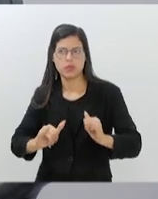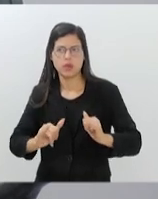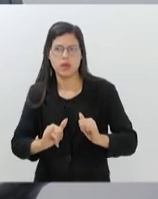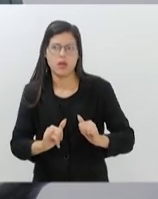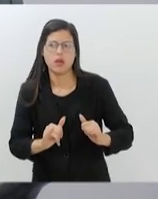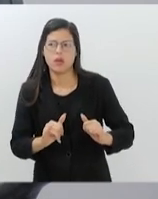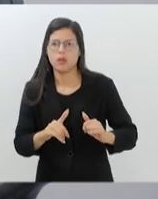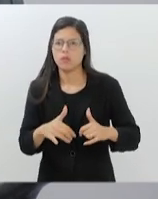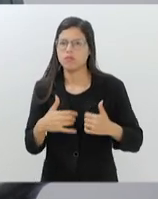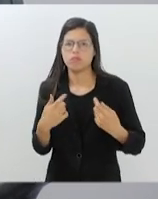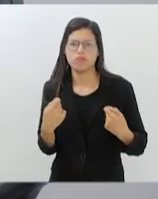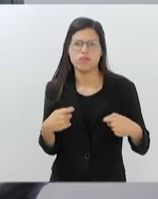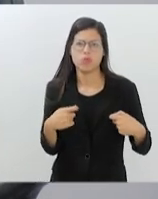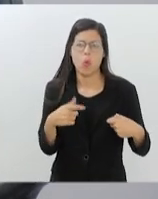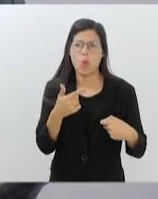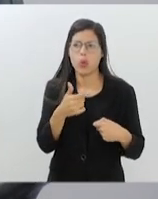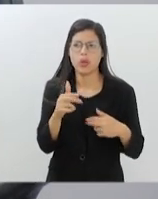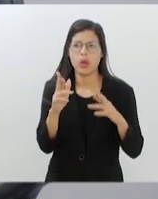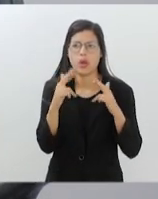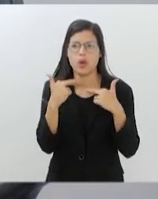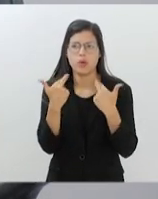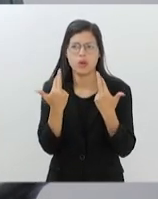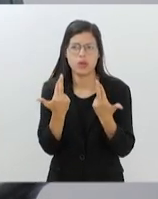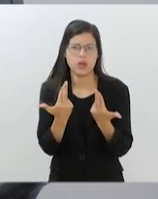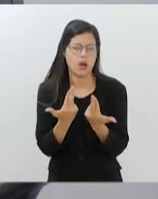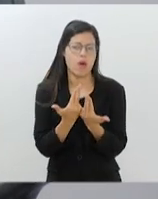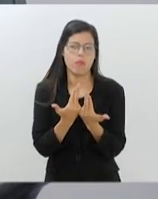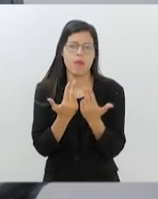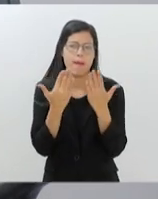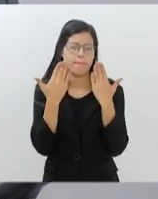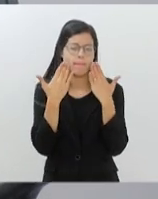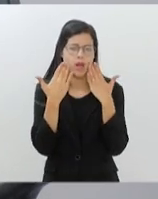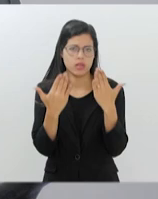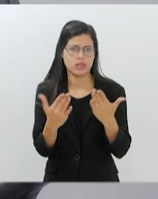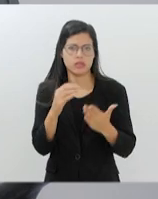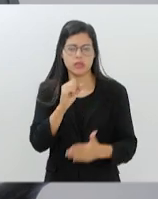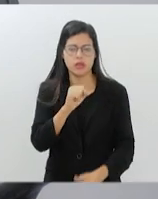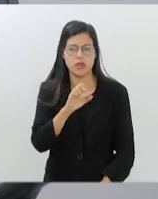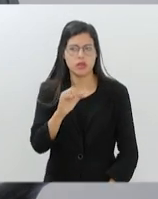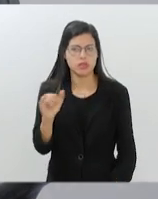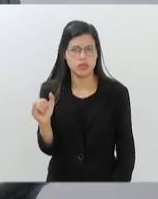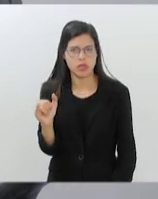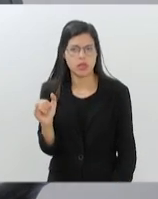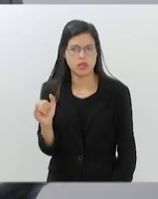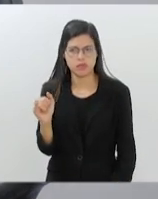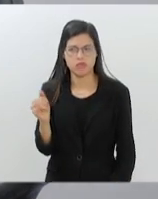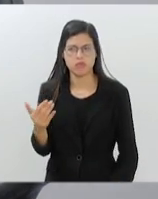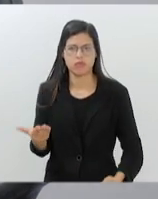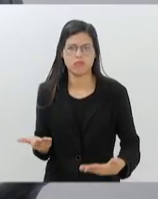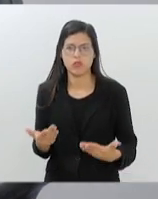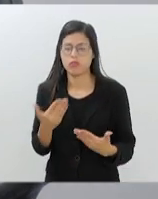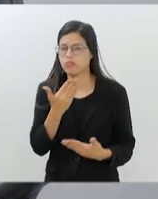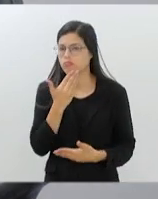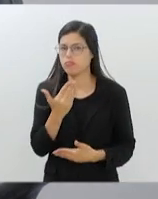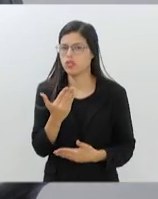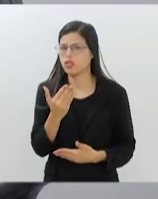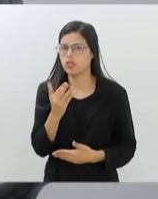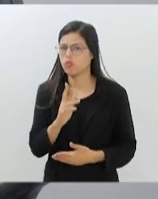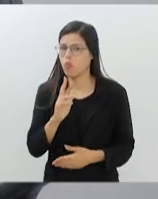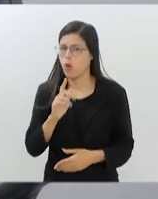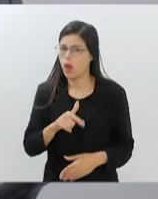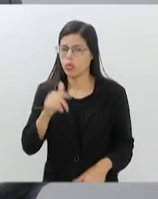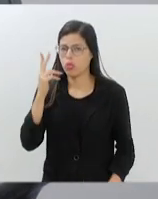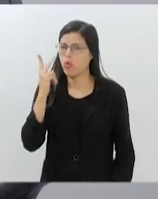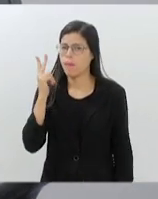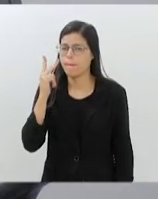reunião com ele de novo para apresentação de seis e o que a gente tá perguntando não é nada não é nada Sobrenatural é algo que